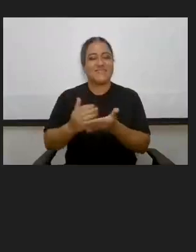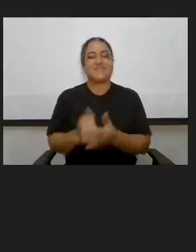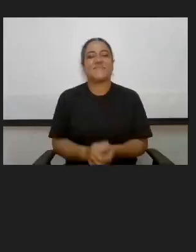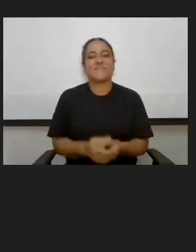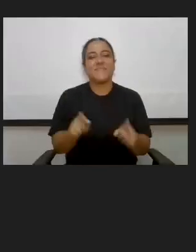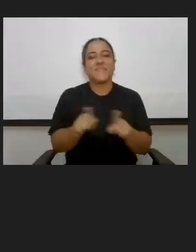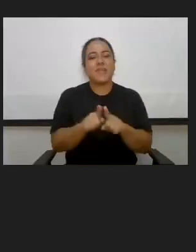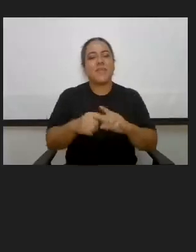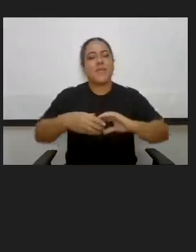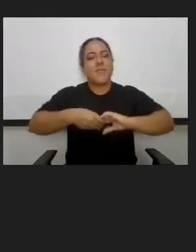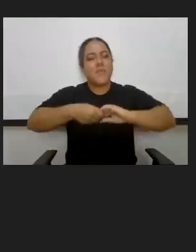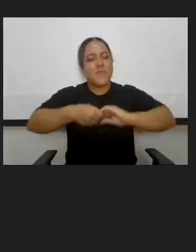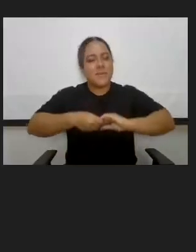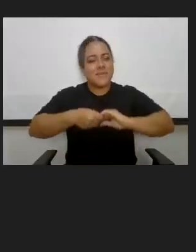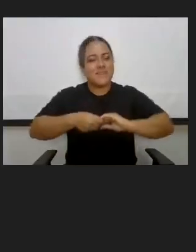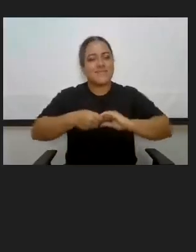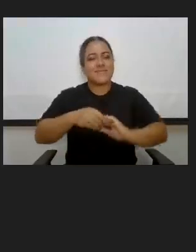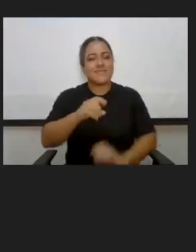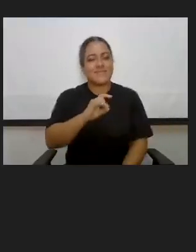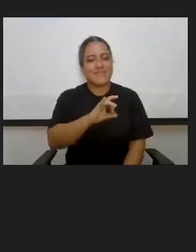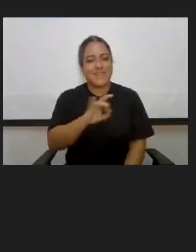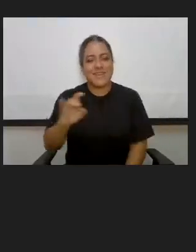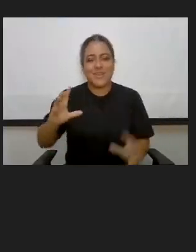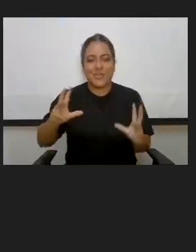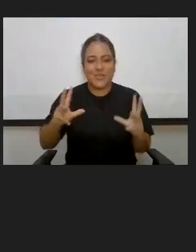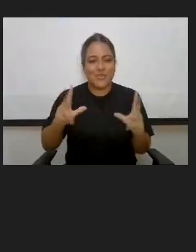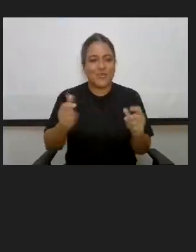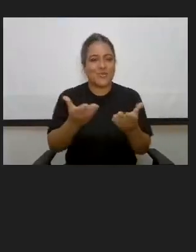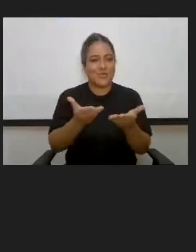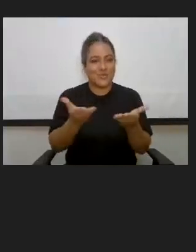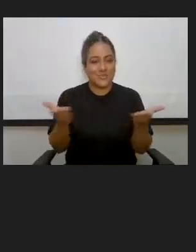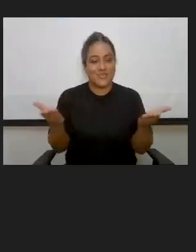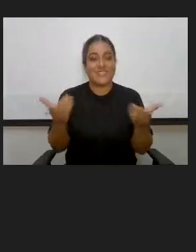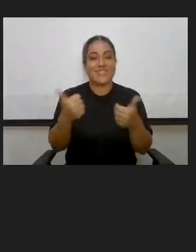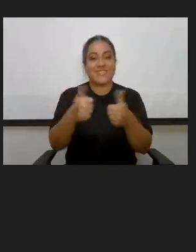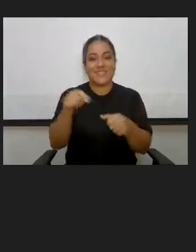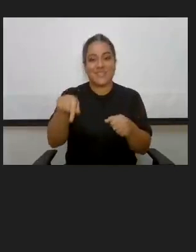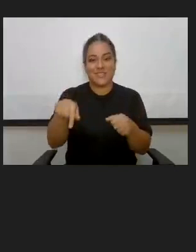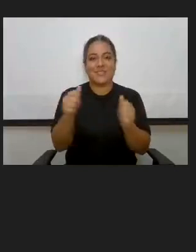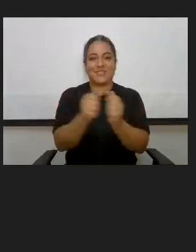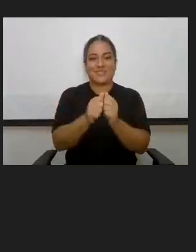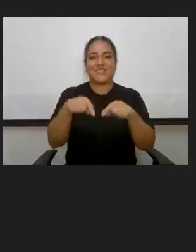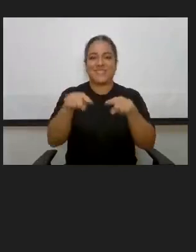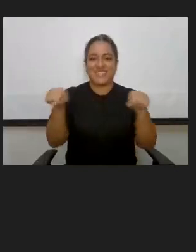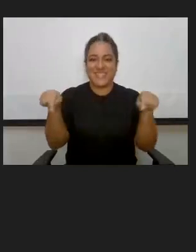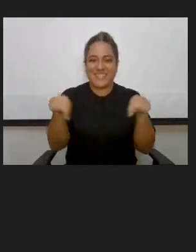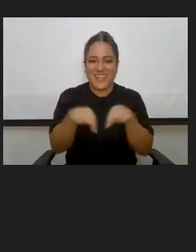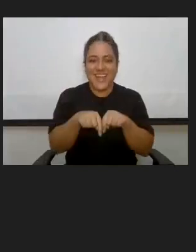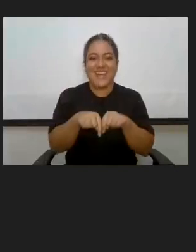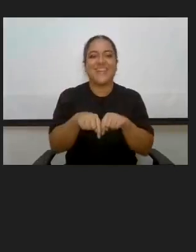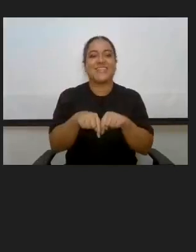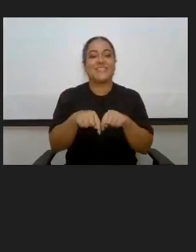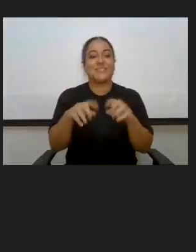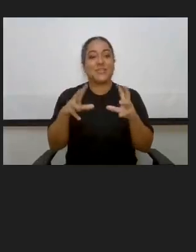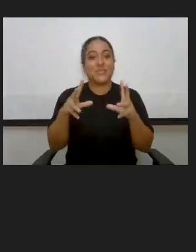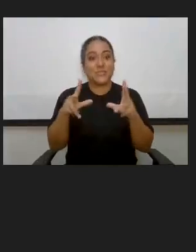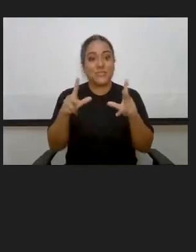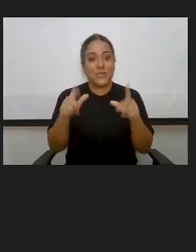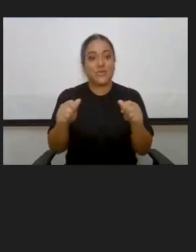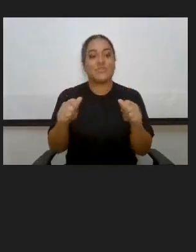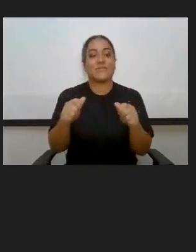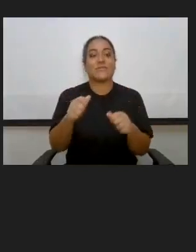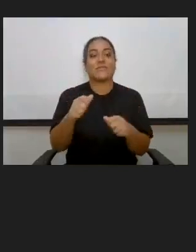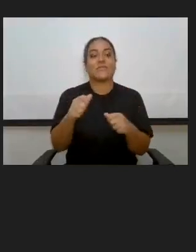saudação muito especial a todos e todas que estão conosco aqui na sala, a todos os que